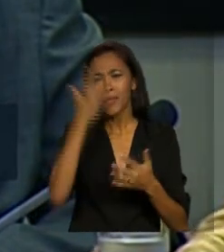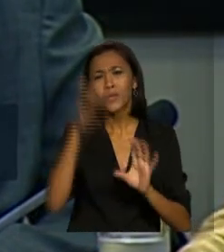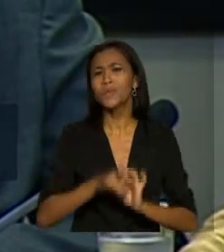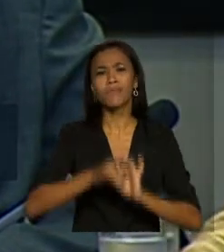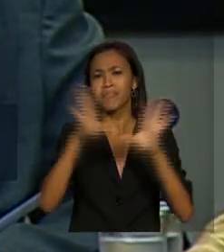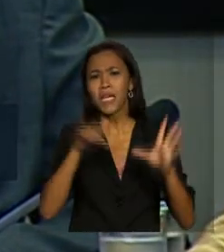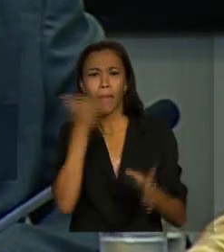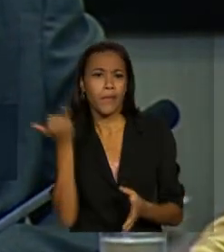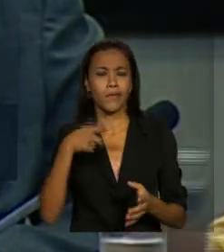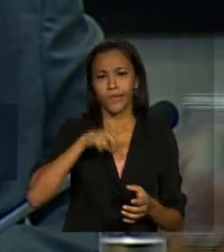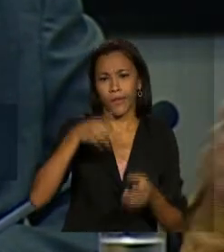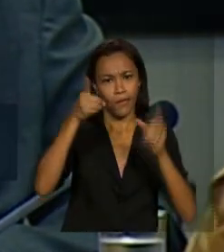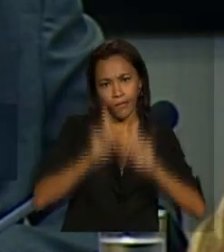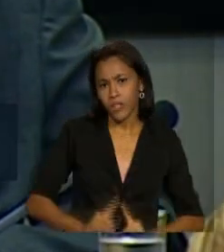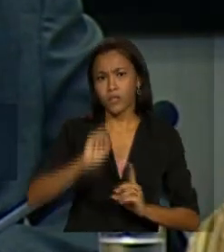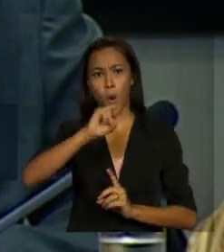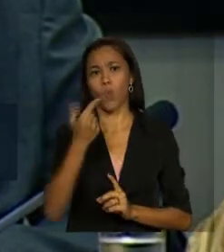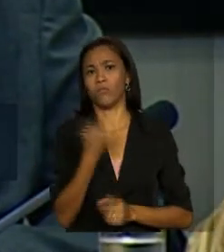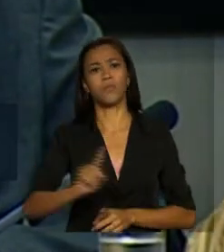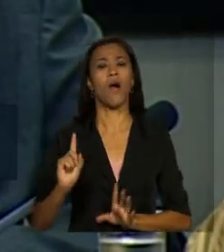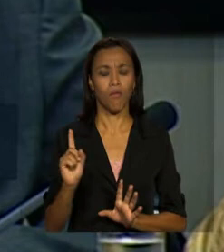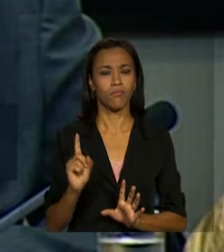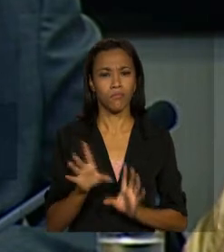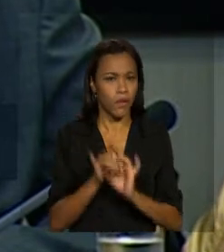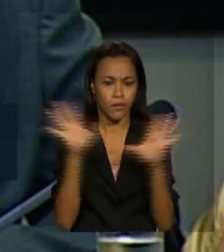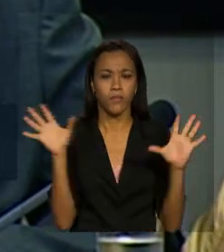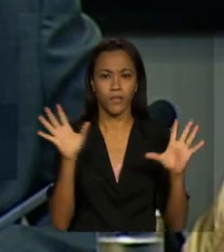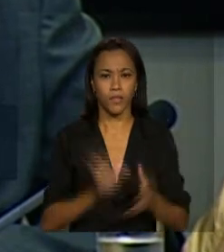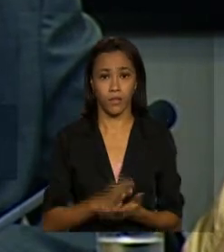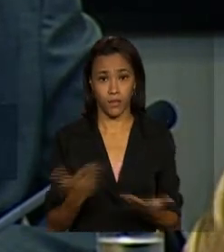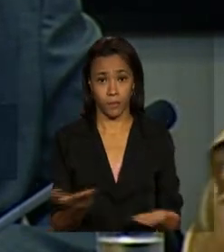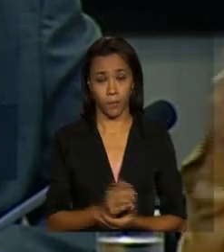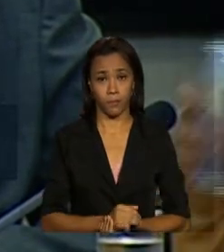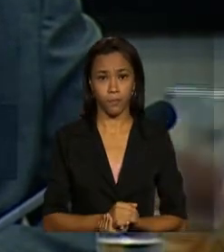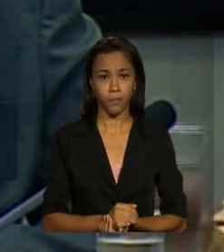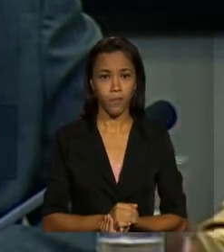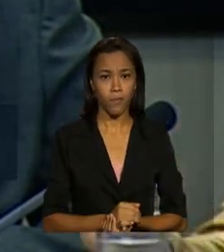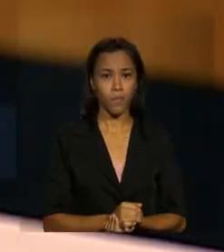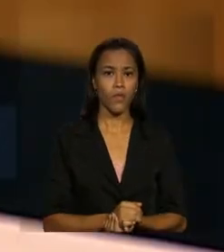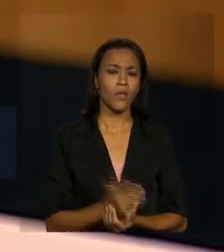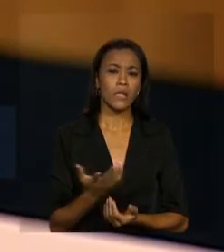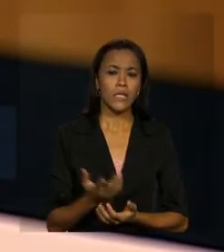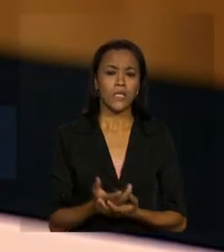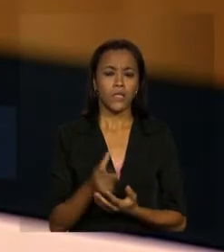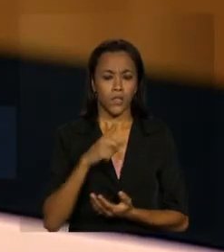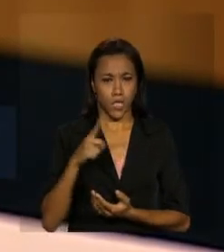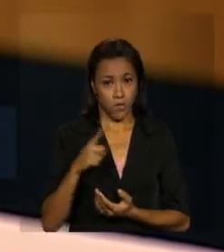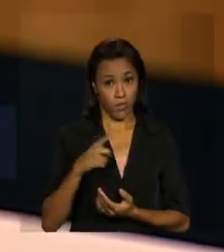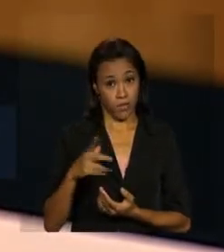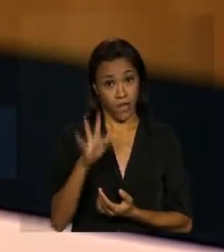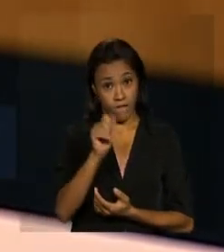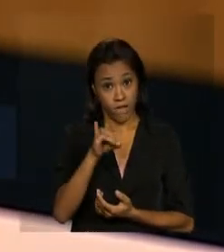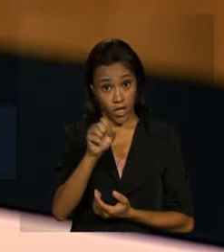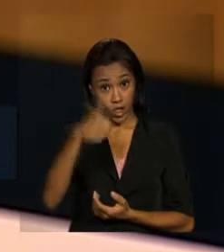pessoas, independentemente do seu, da sua forma, da sua condição. Então, na faixa 1 do Minha Casa Minha